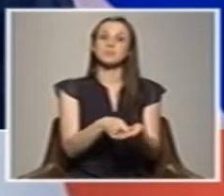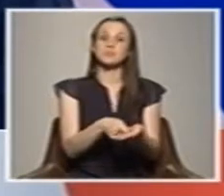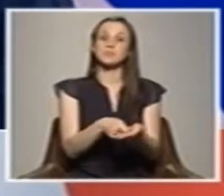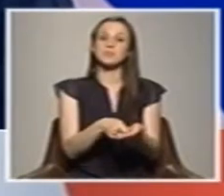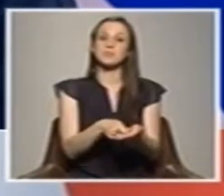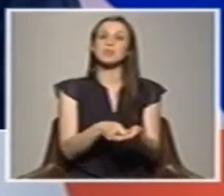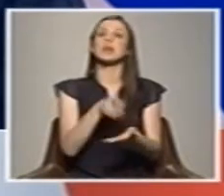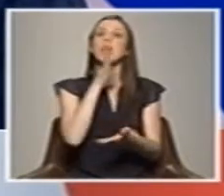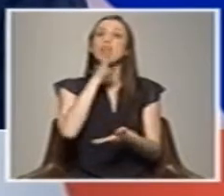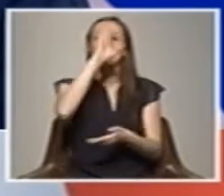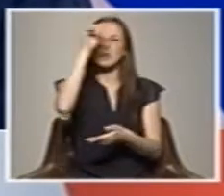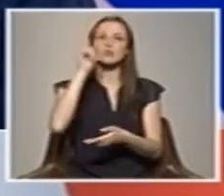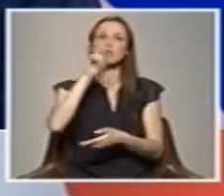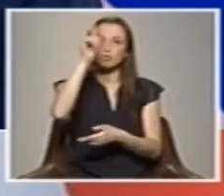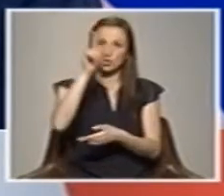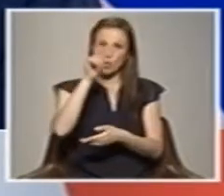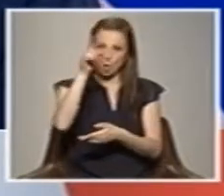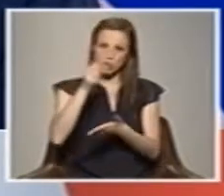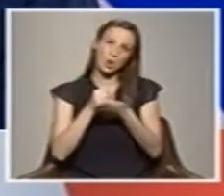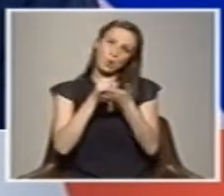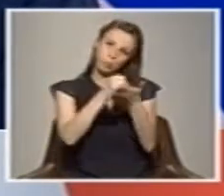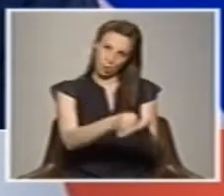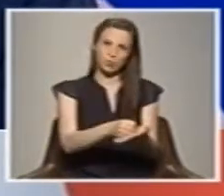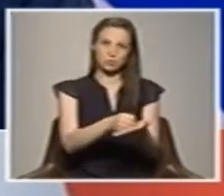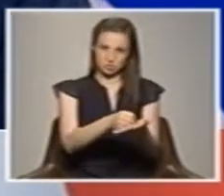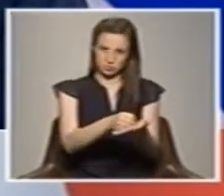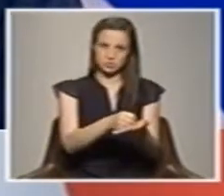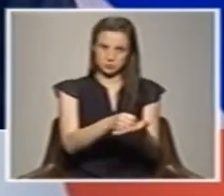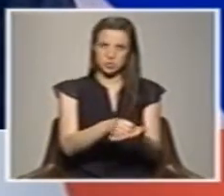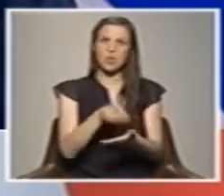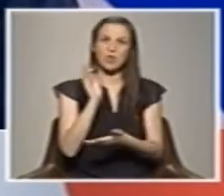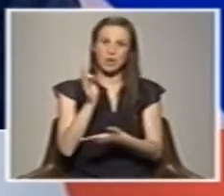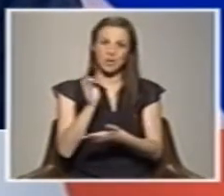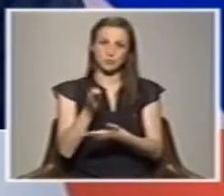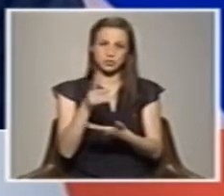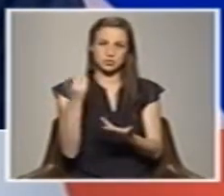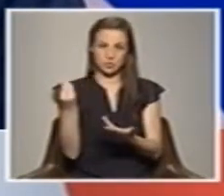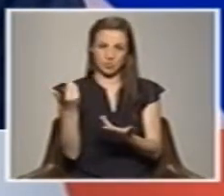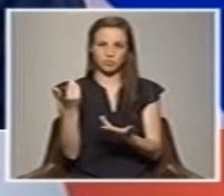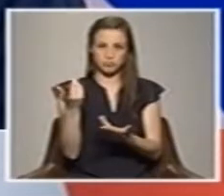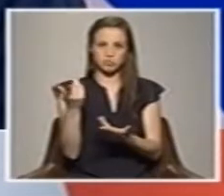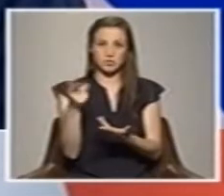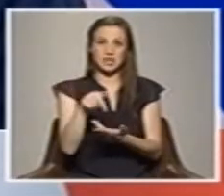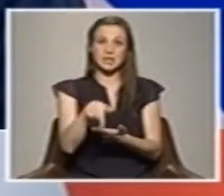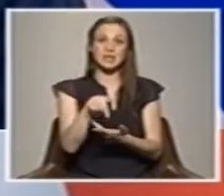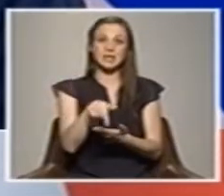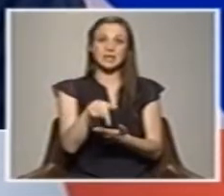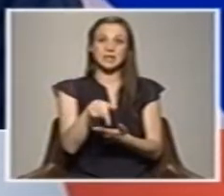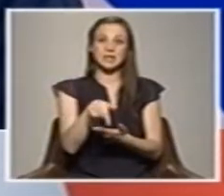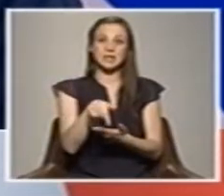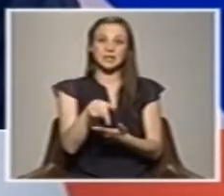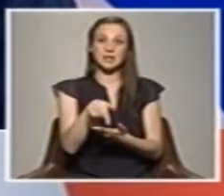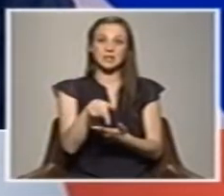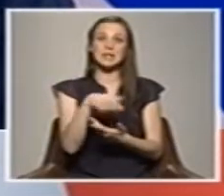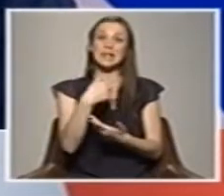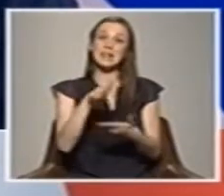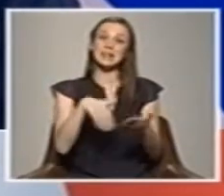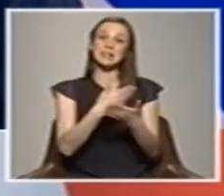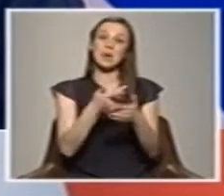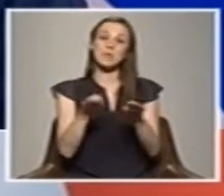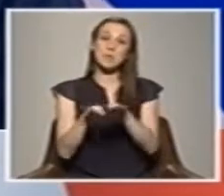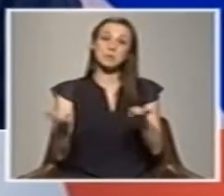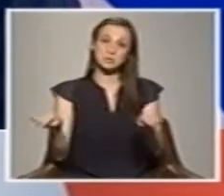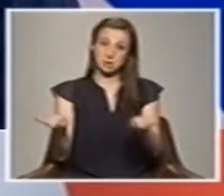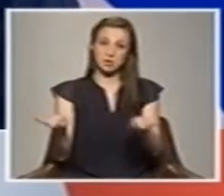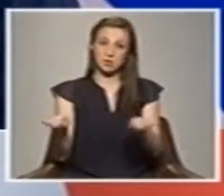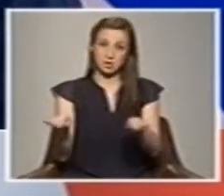países nórdicos e que é gerido pelo Programa de Cidadania Ativa da Fundação Carlos Gulbenkian e que pretende, no fundo, pôr à mesma mesa